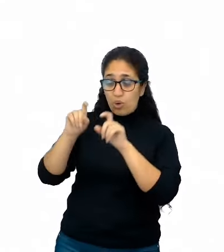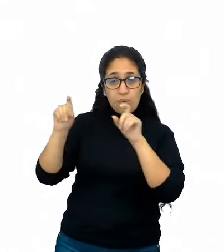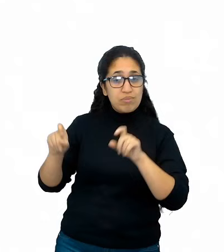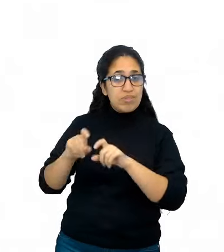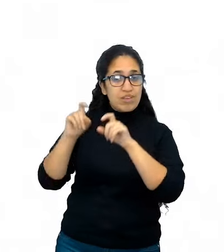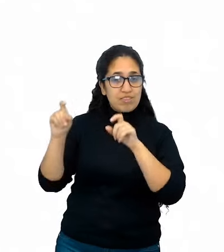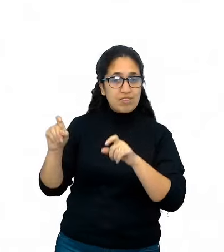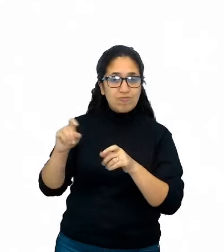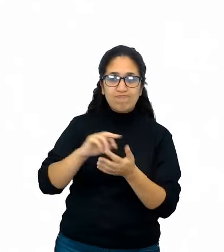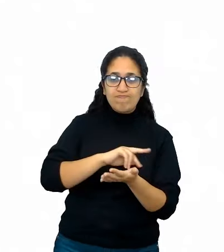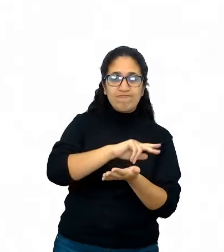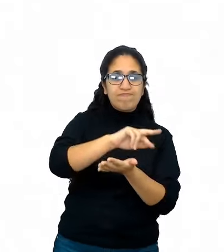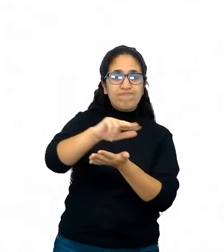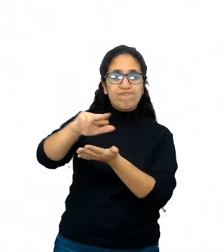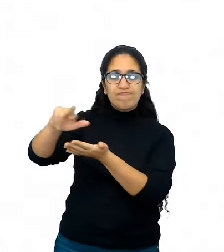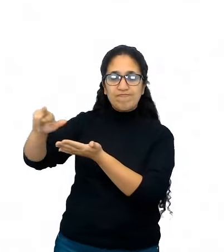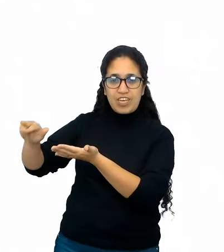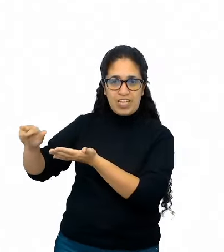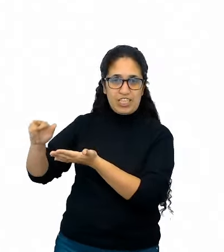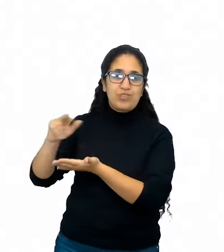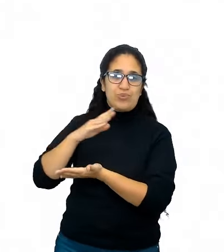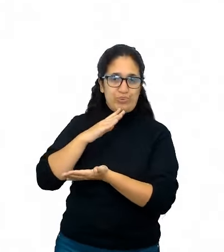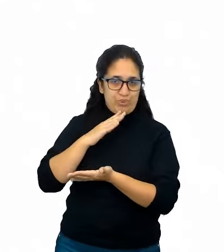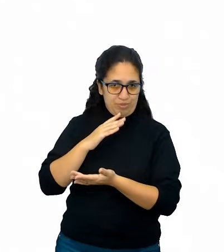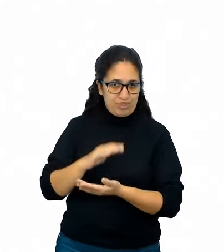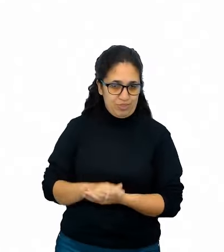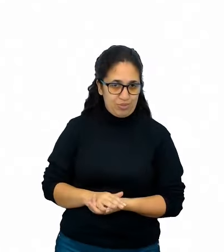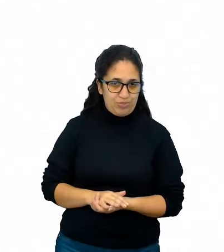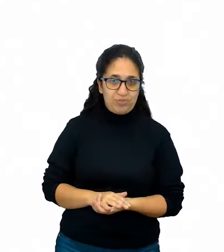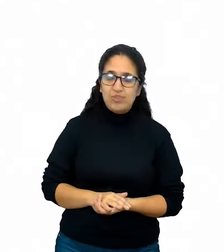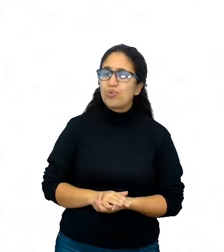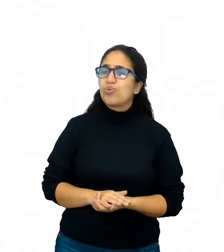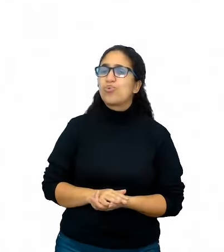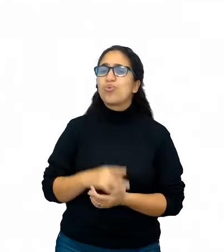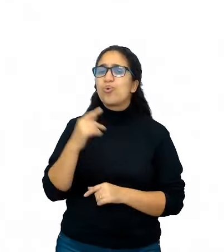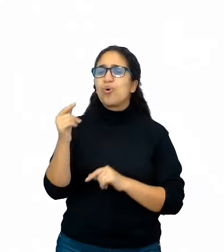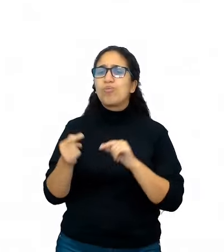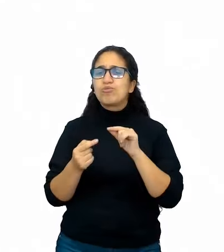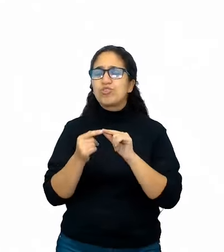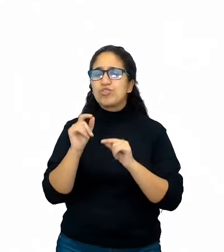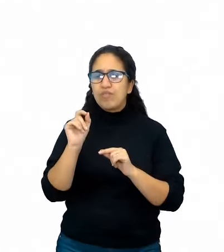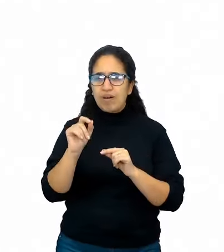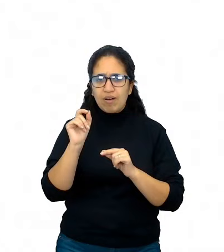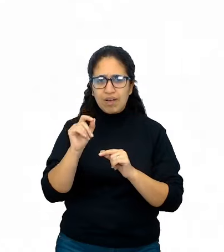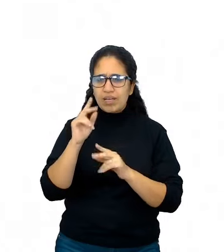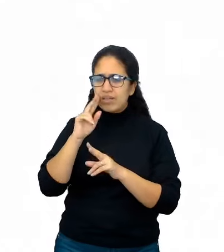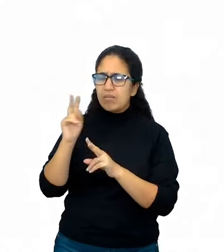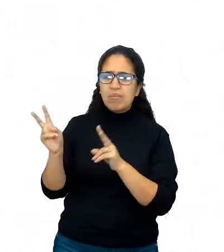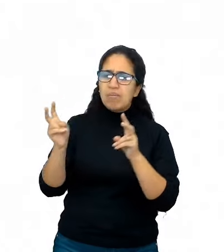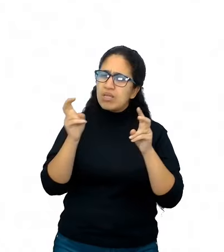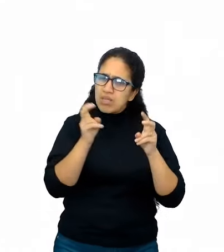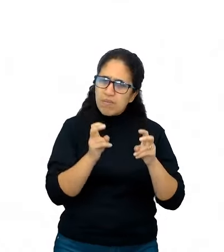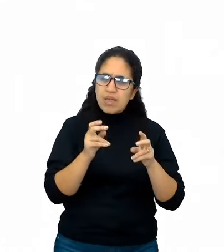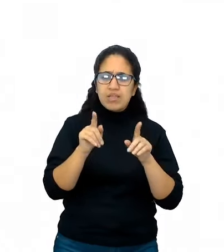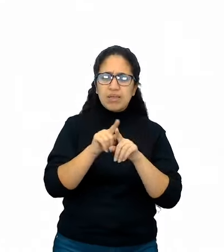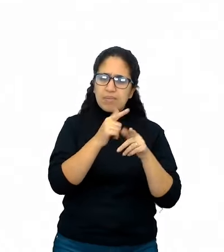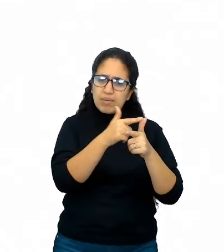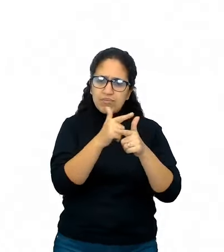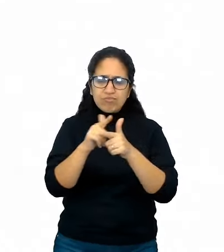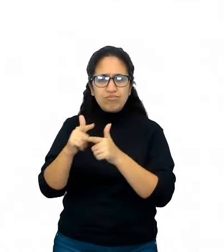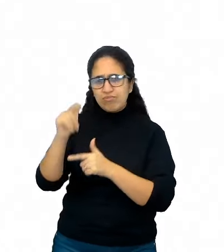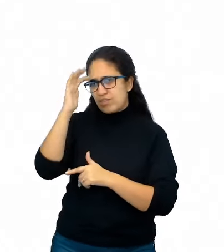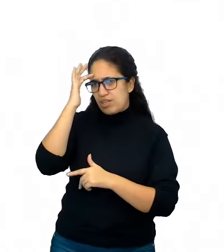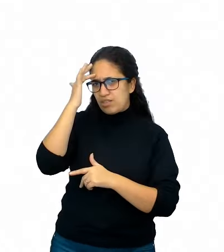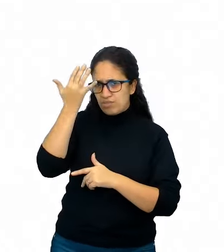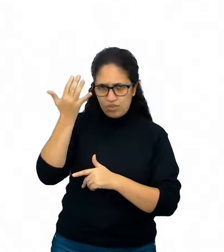nas mais diversas áreas do conhecimento, com a finalidade de identificar e resolver problemas